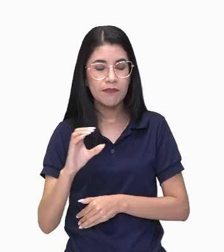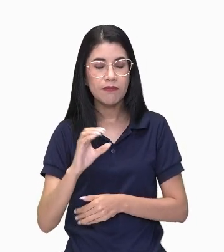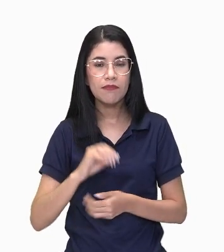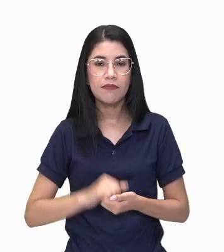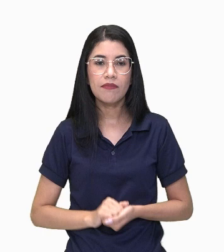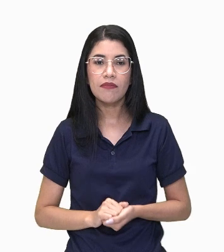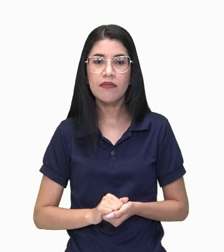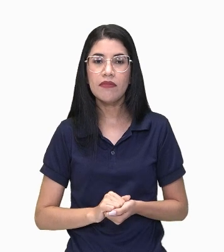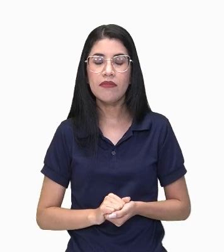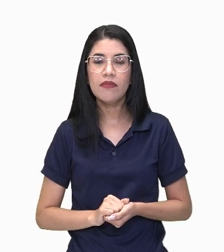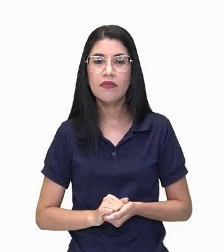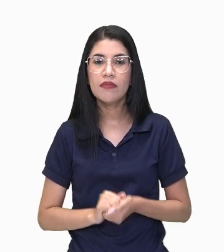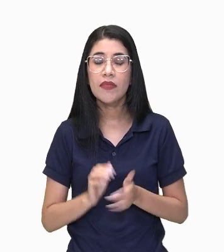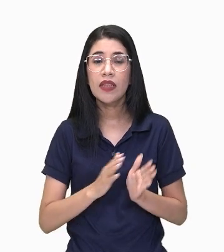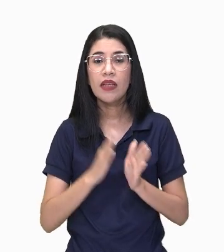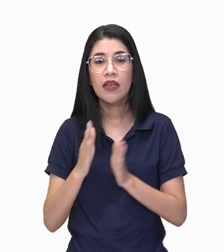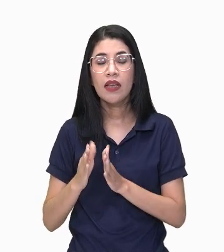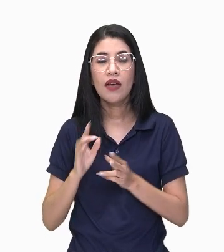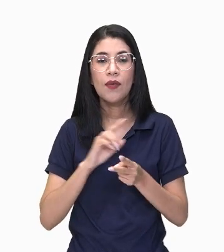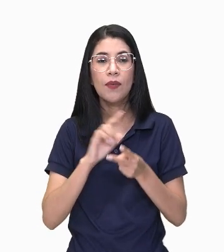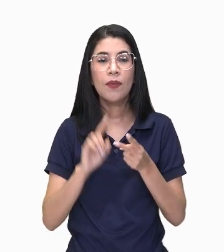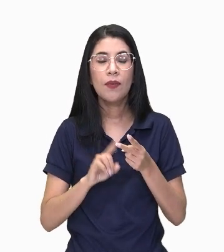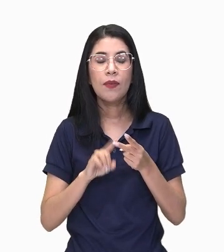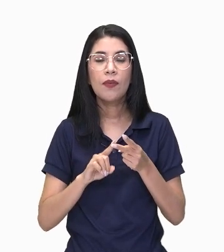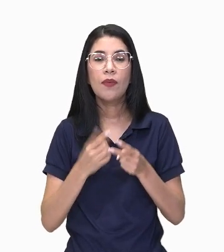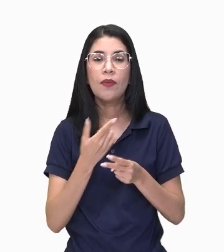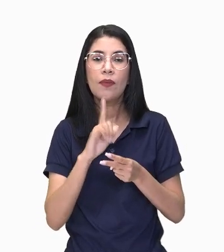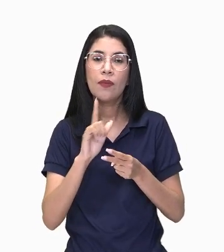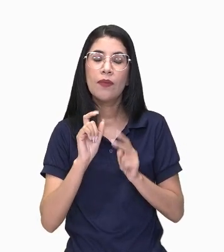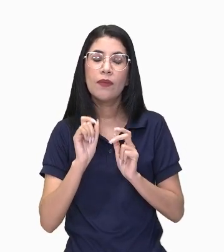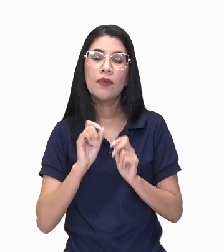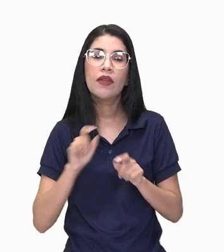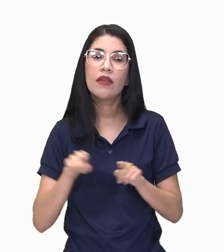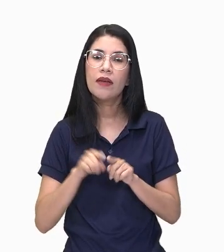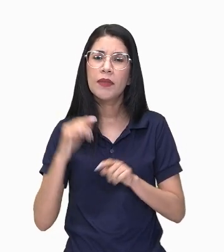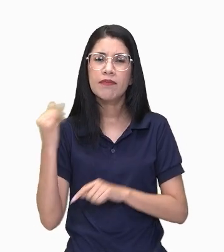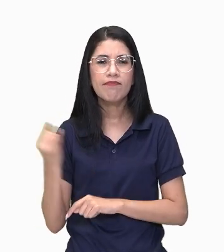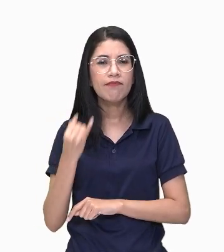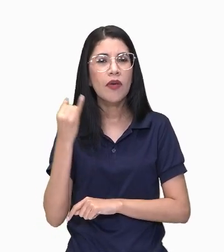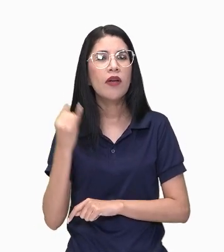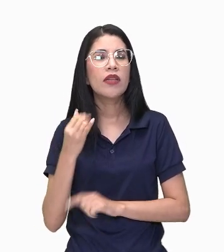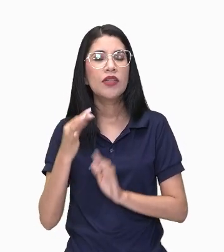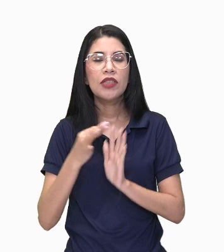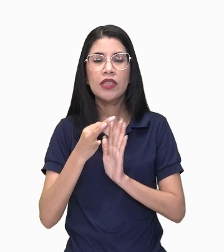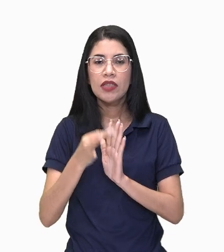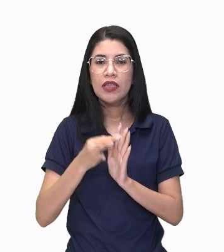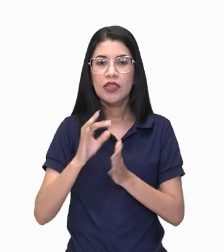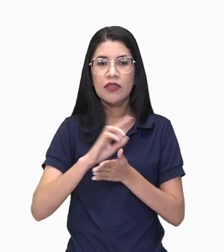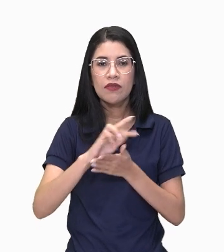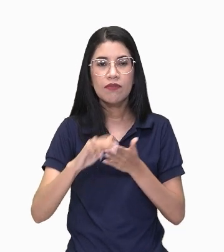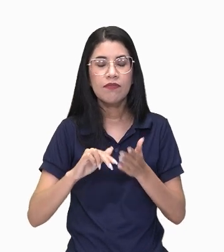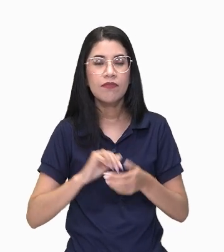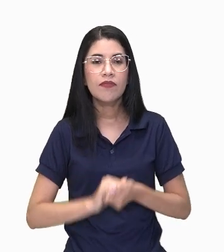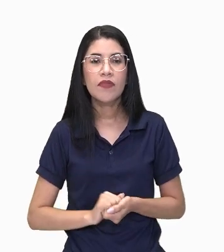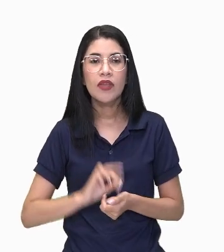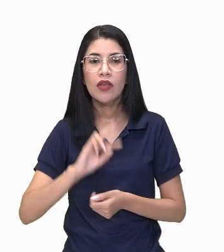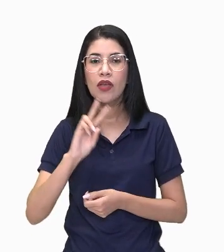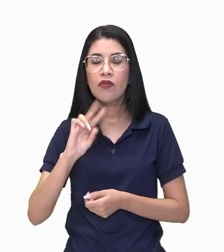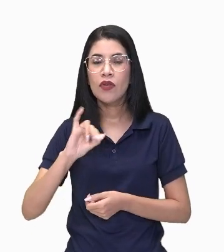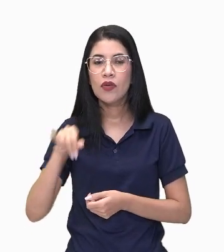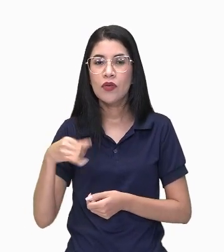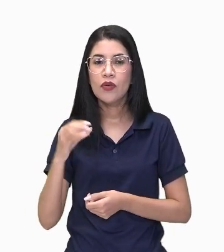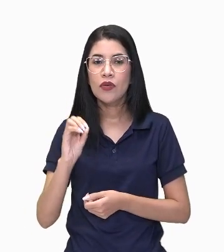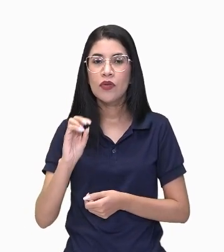Wycliffe. Seguidamente, a gente vai conhecer outro reformador, que também foi importante em suas críticas, que foi o John